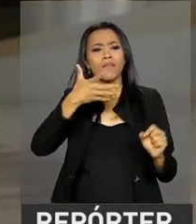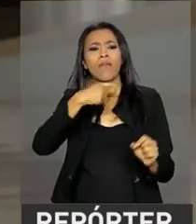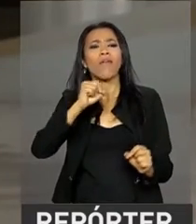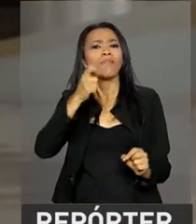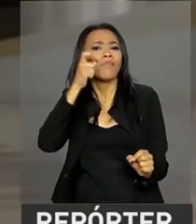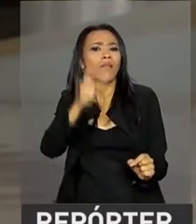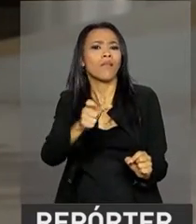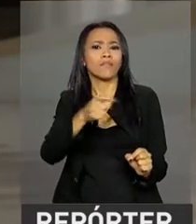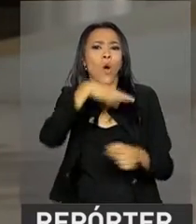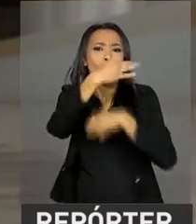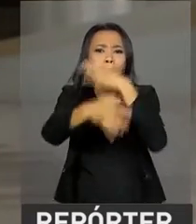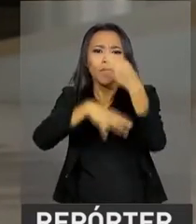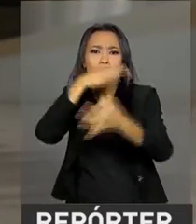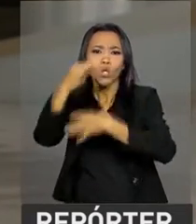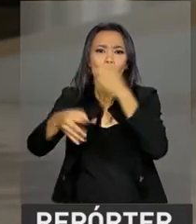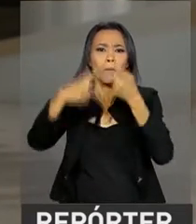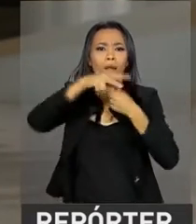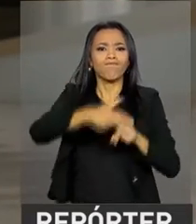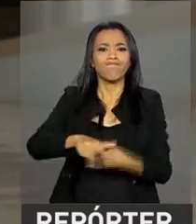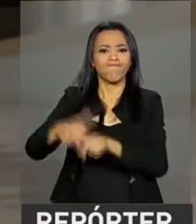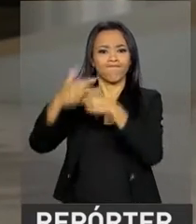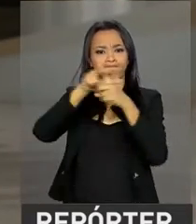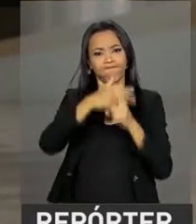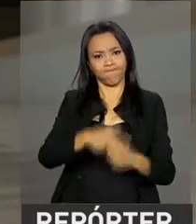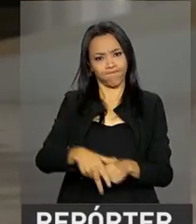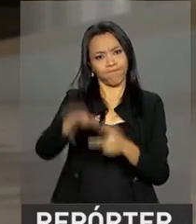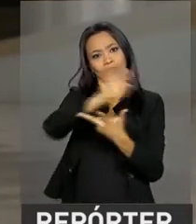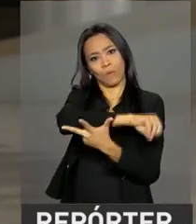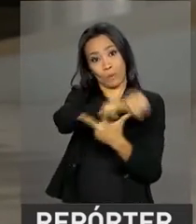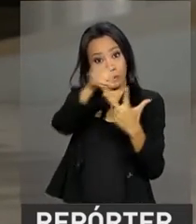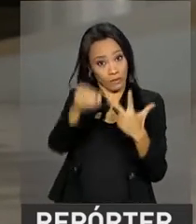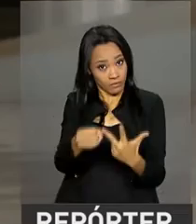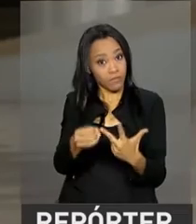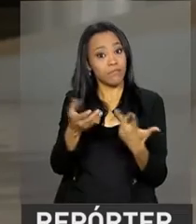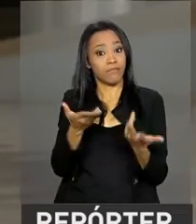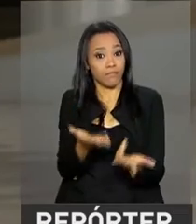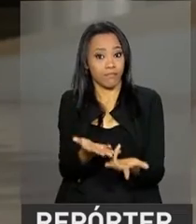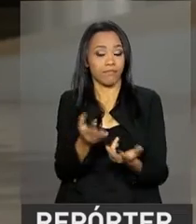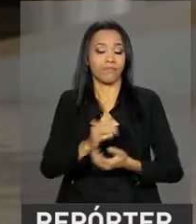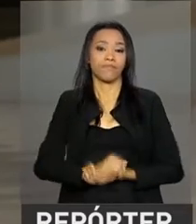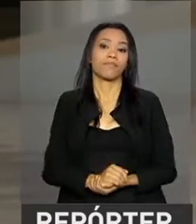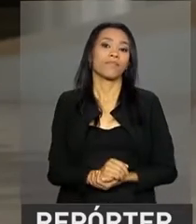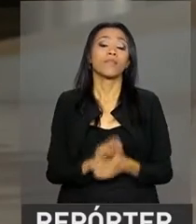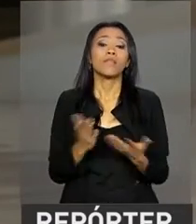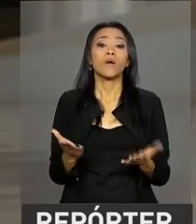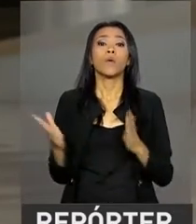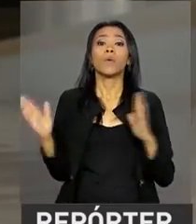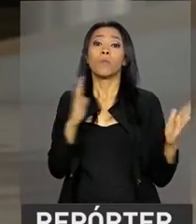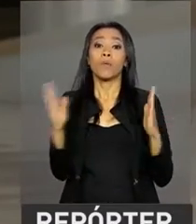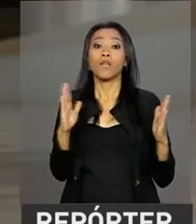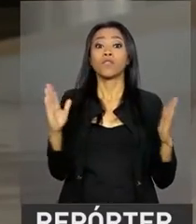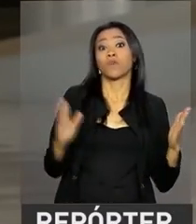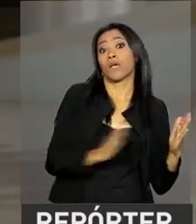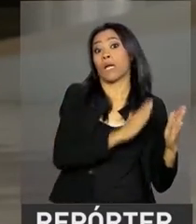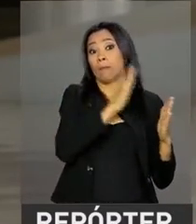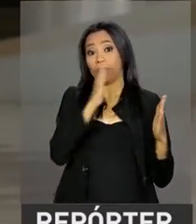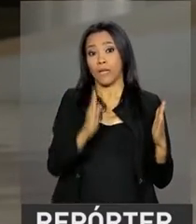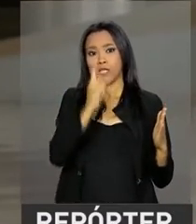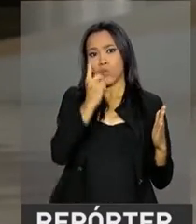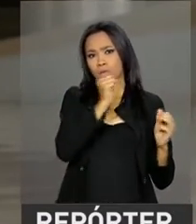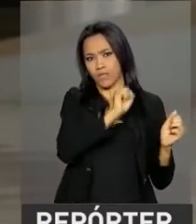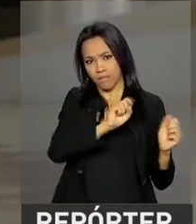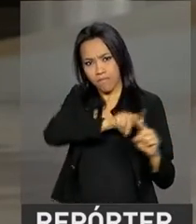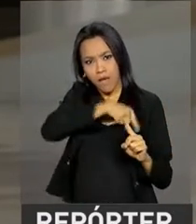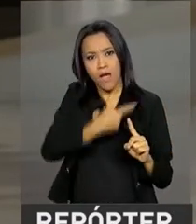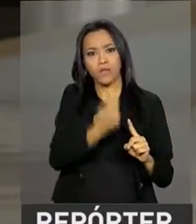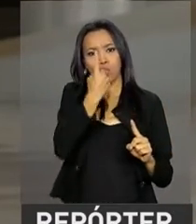enviarem sugestões para a melhoria do Exame Nacional do Ensino Médio, o Enem. O prazo foi ampliado em uma semana